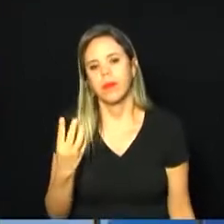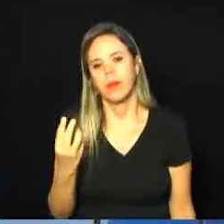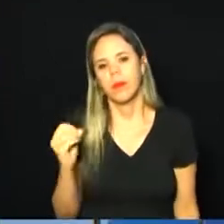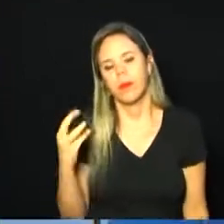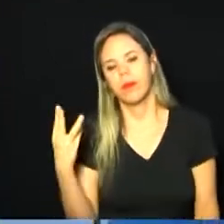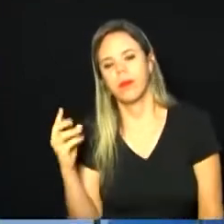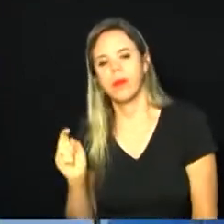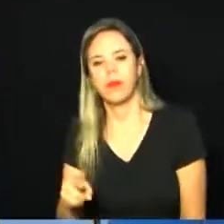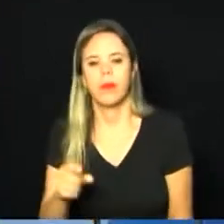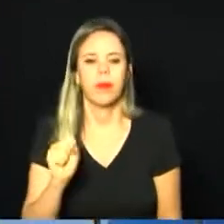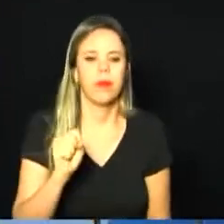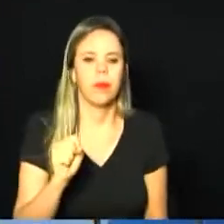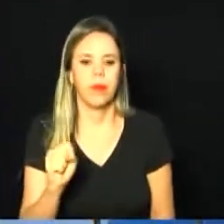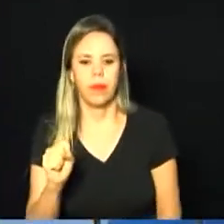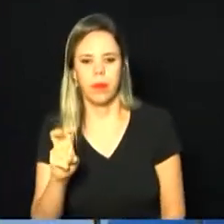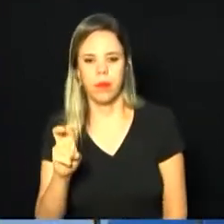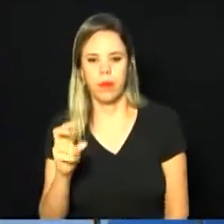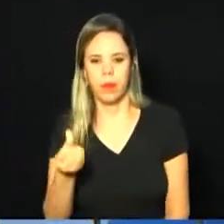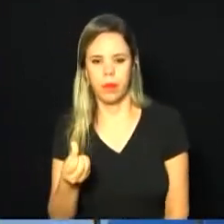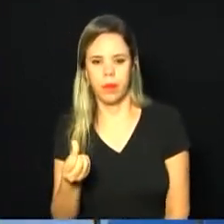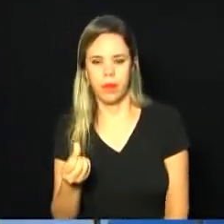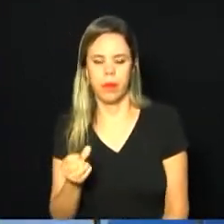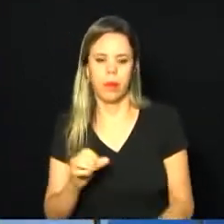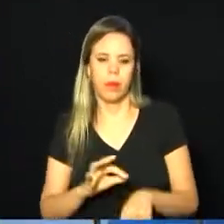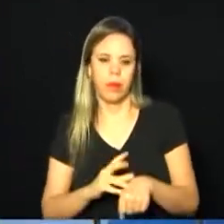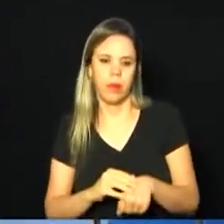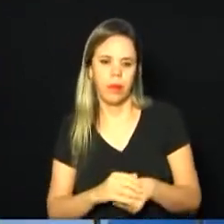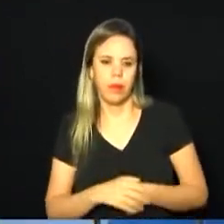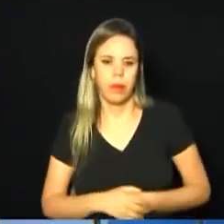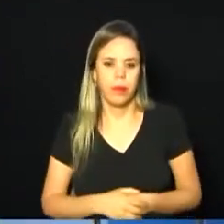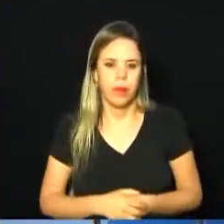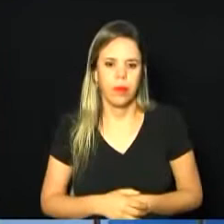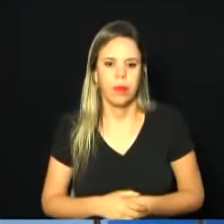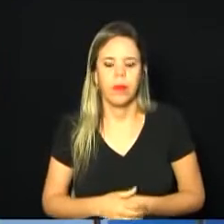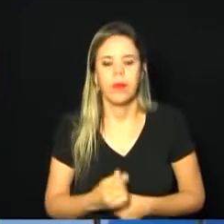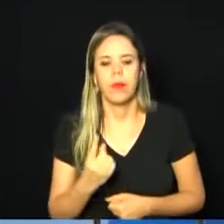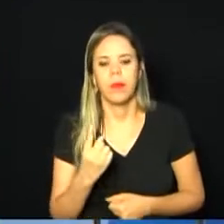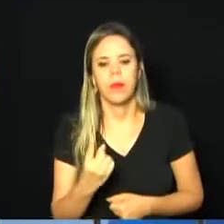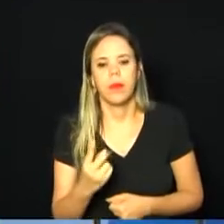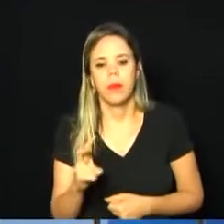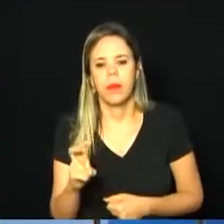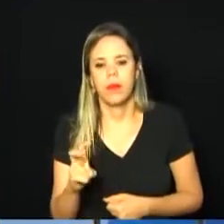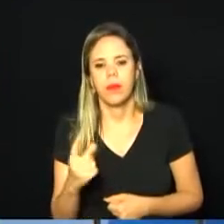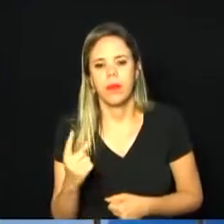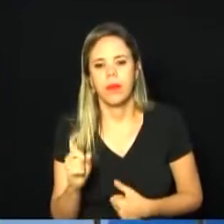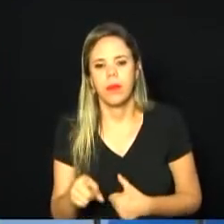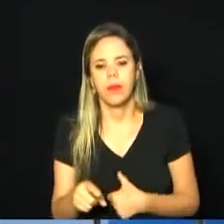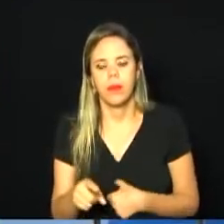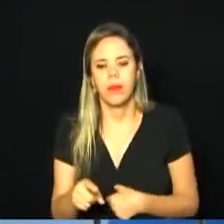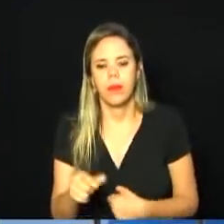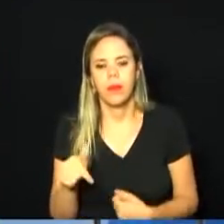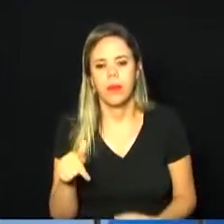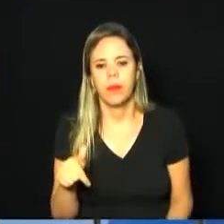o 3.856 casos da doença com 151